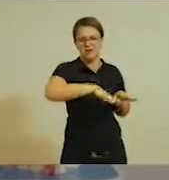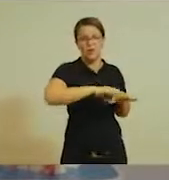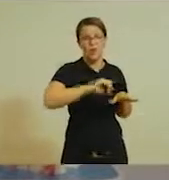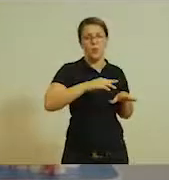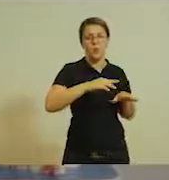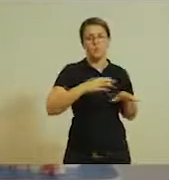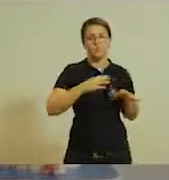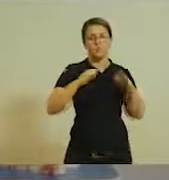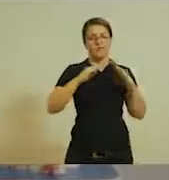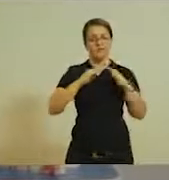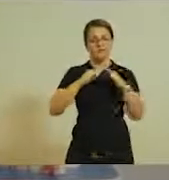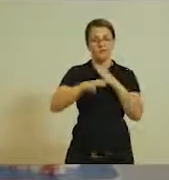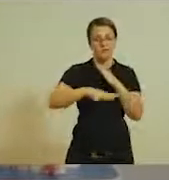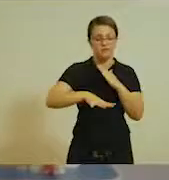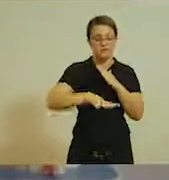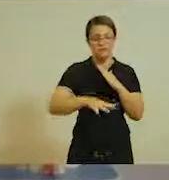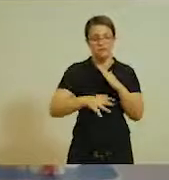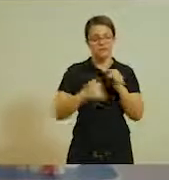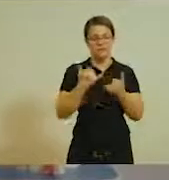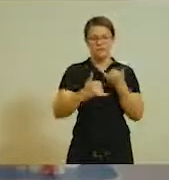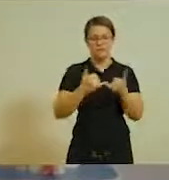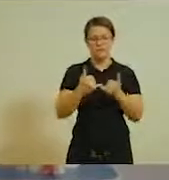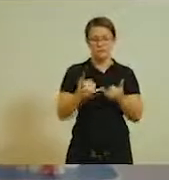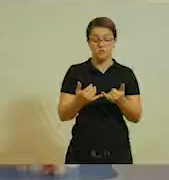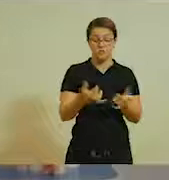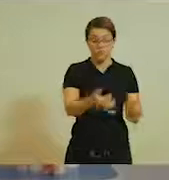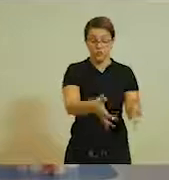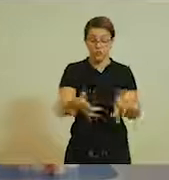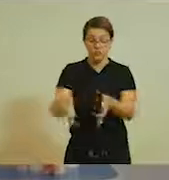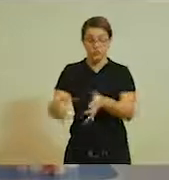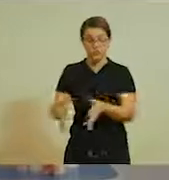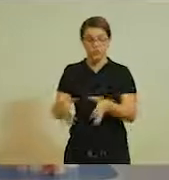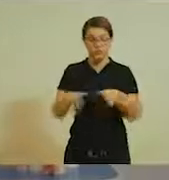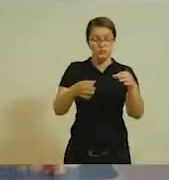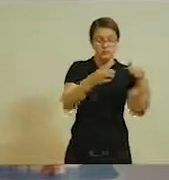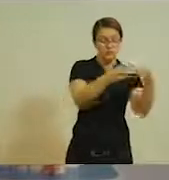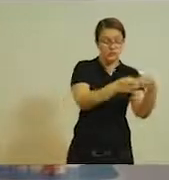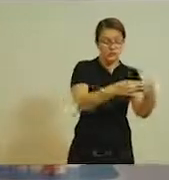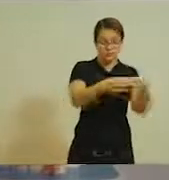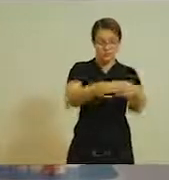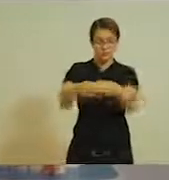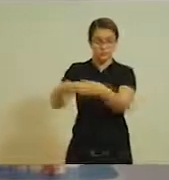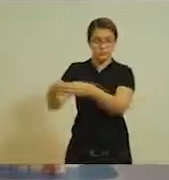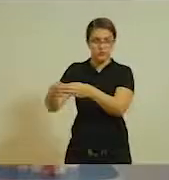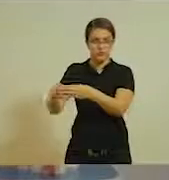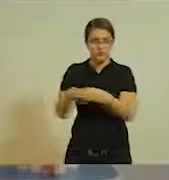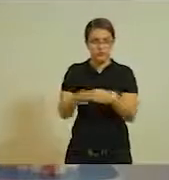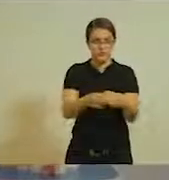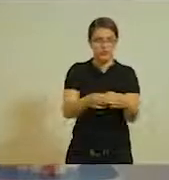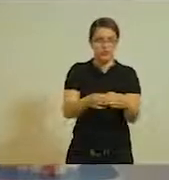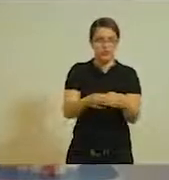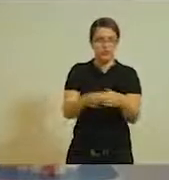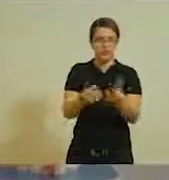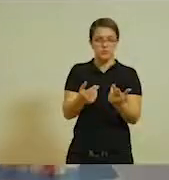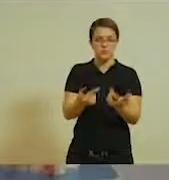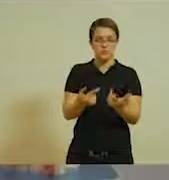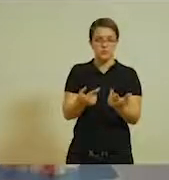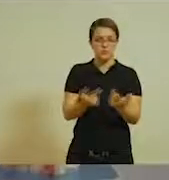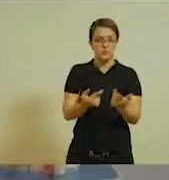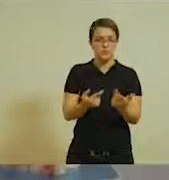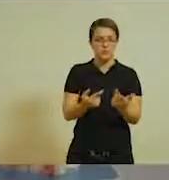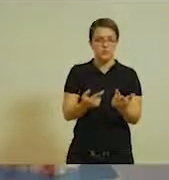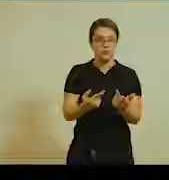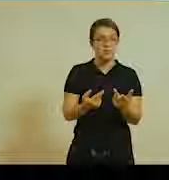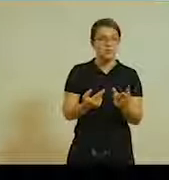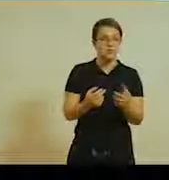quintal. Aí vocês vão colocar todos no chão, dessa forma assim. Um pertinho do outro. Na